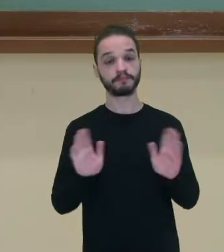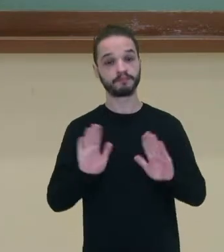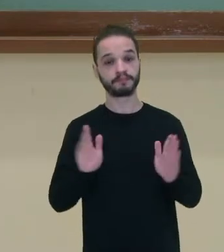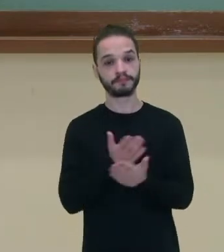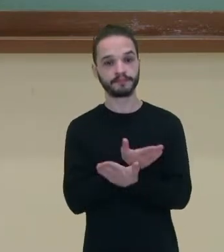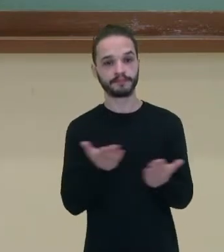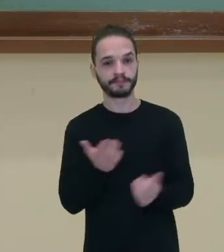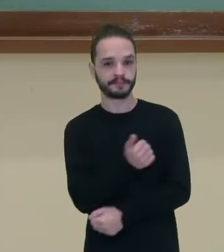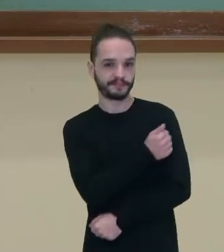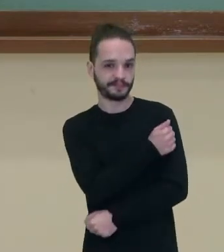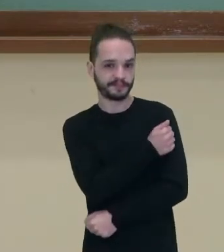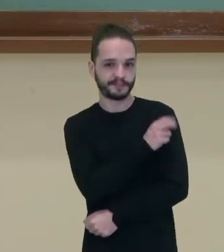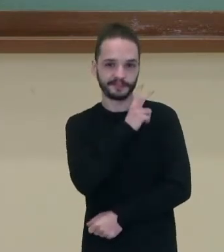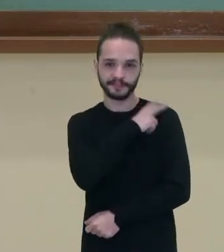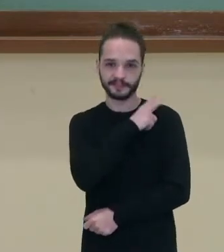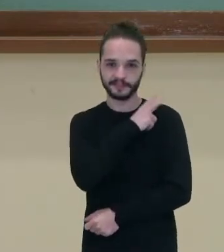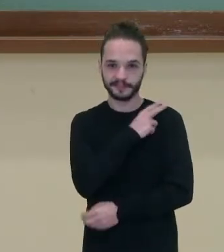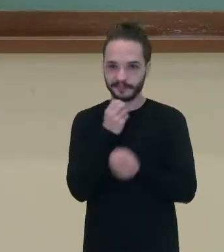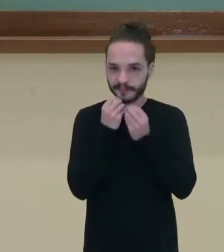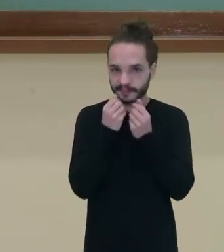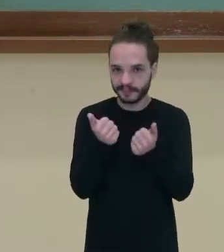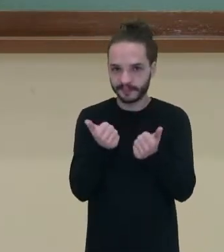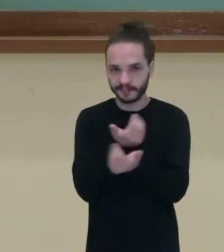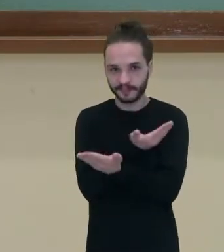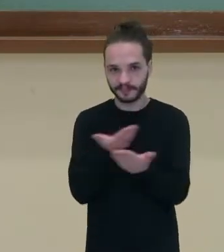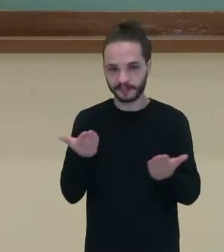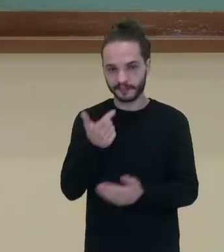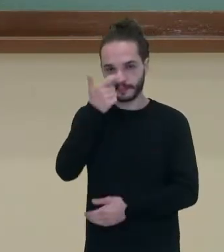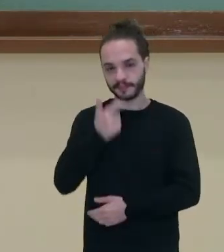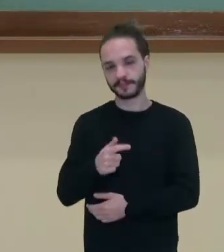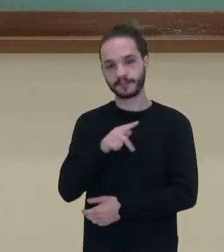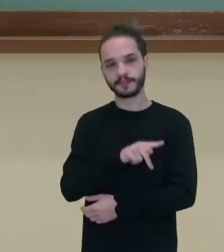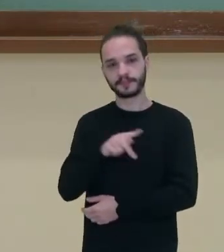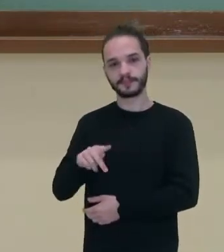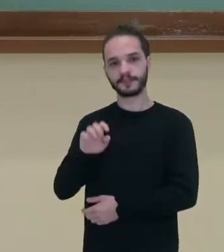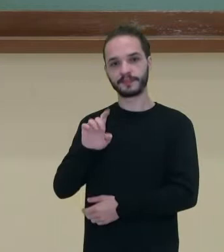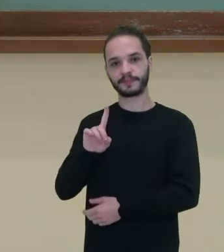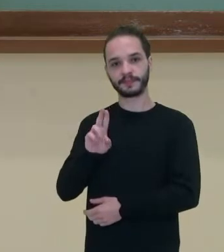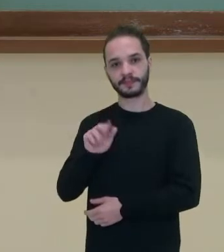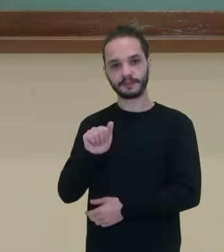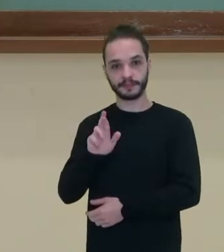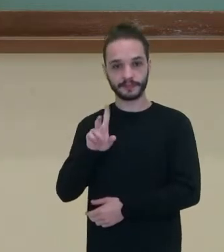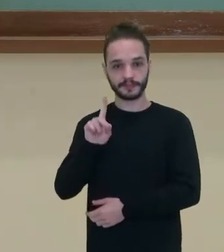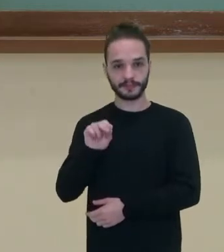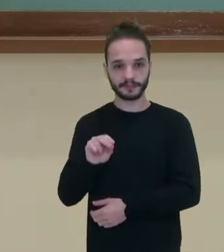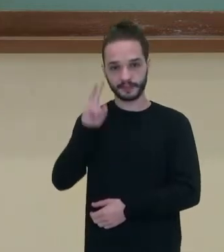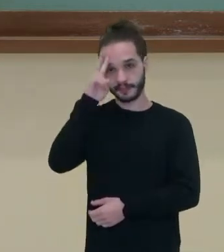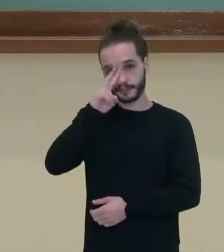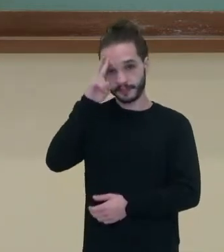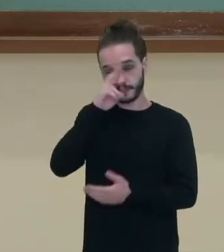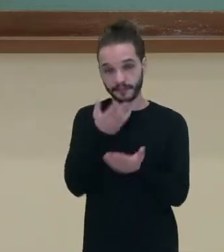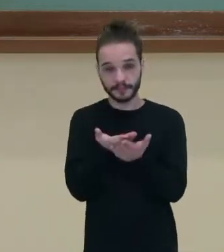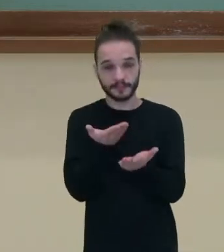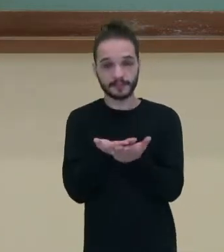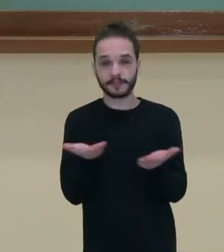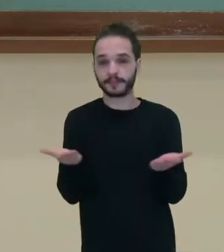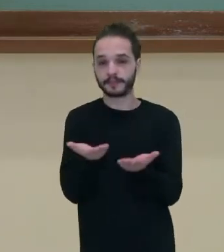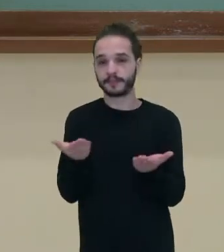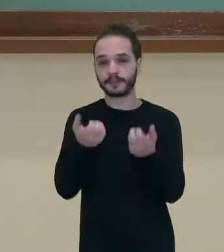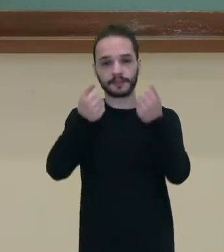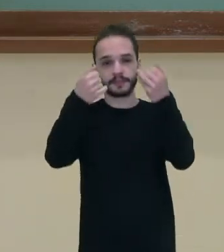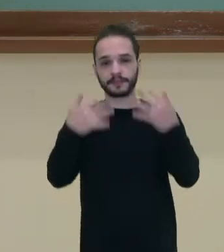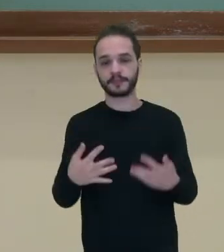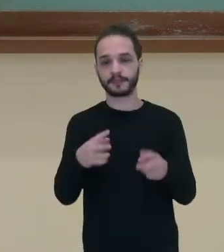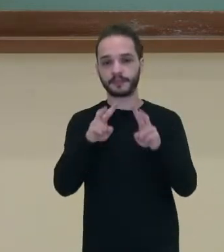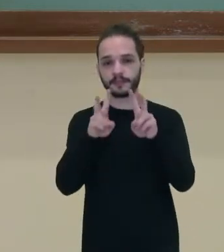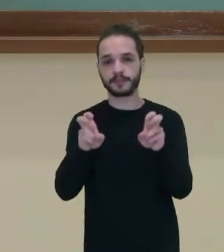Olá, aluno da segunda série, como que vocês estão? Aqui é o professor Eduardo de História e nesta aula nós vamos falar sobre um